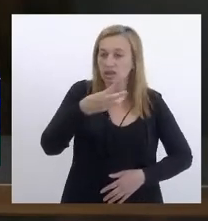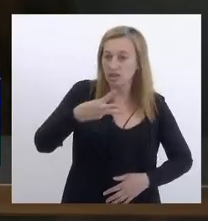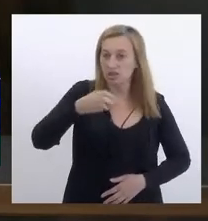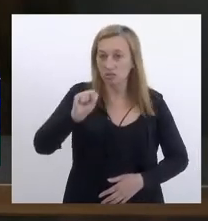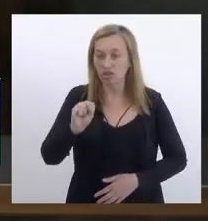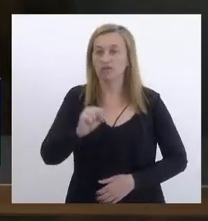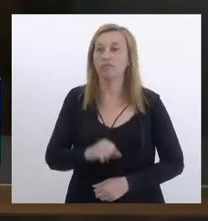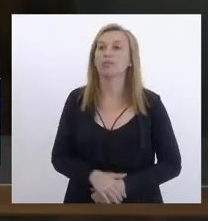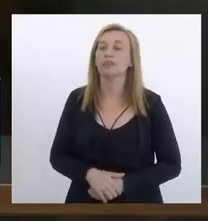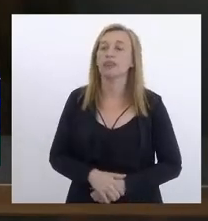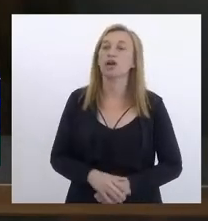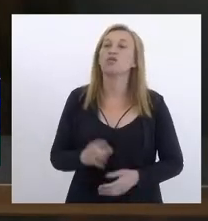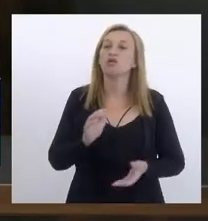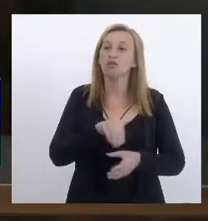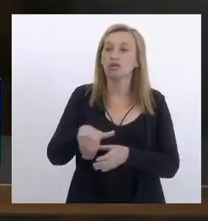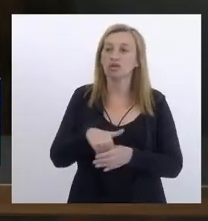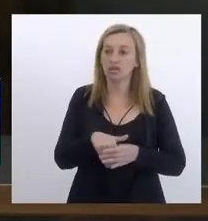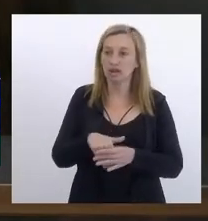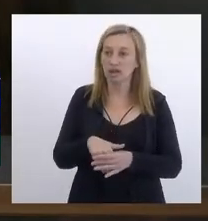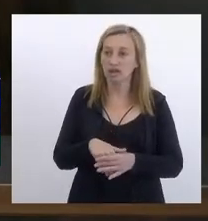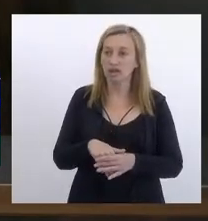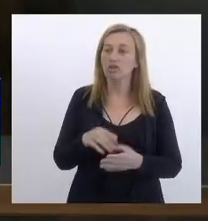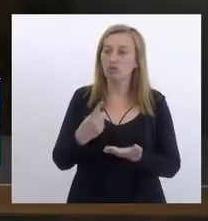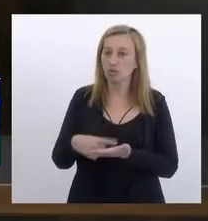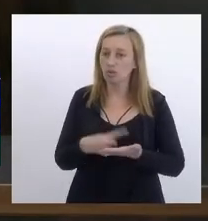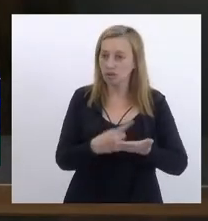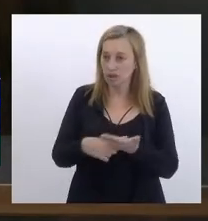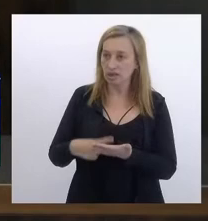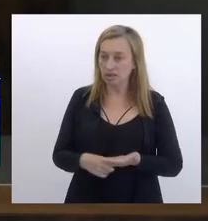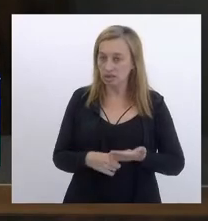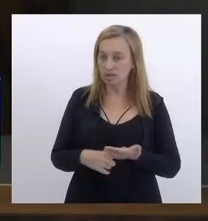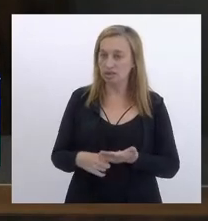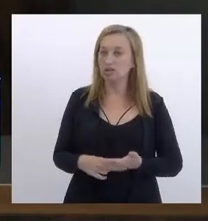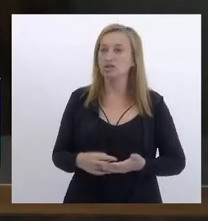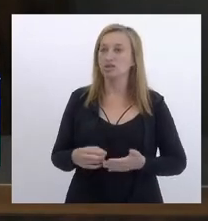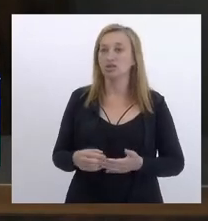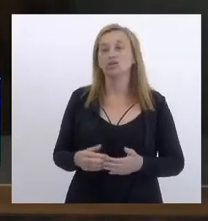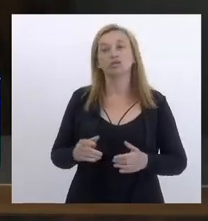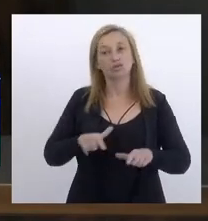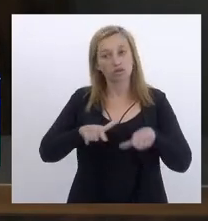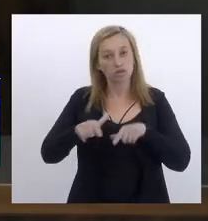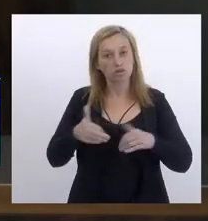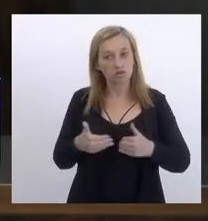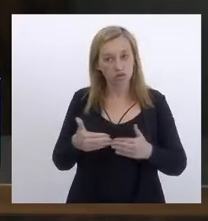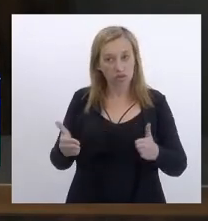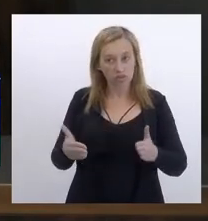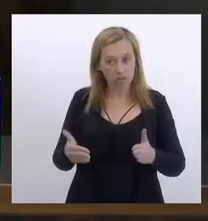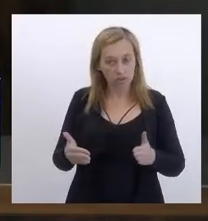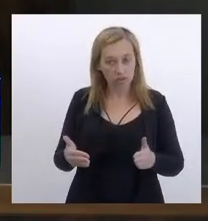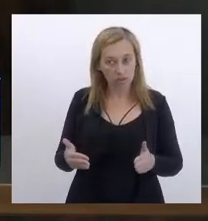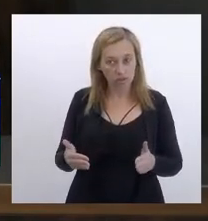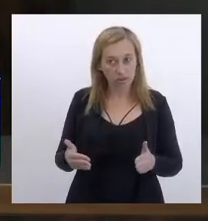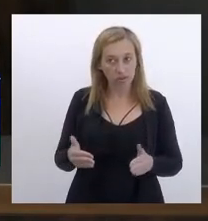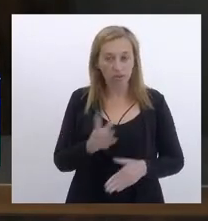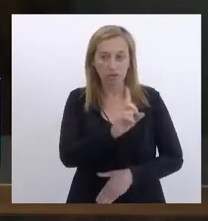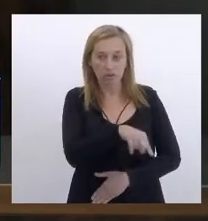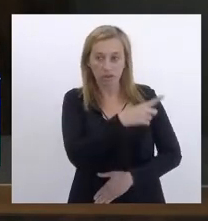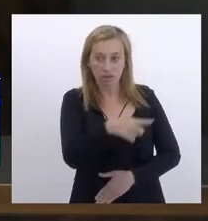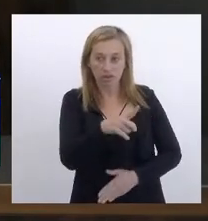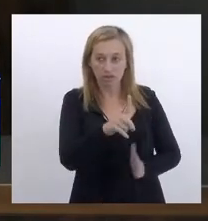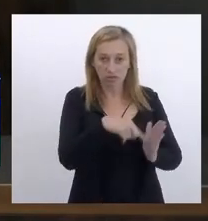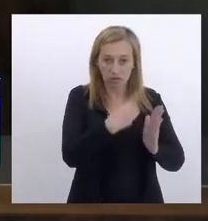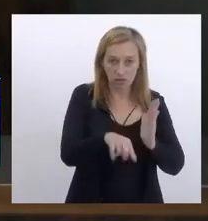38º. Vou votar simbolicamente, acordado assim, na abertura dos trabalhos, pela rejeição dos